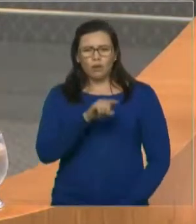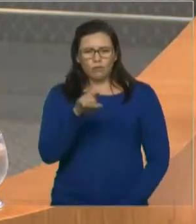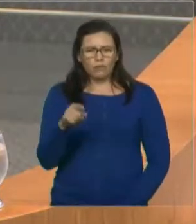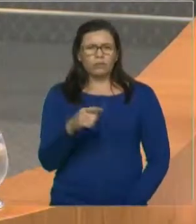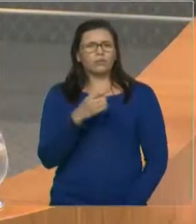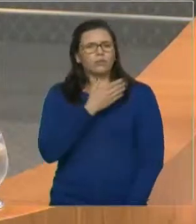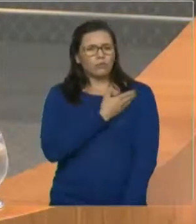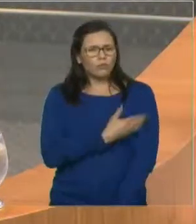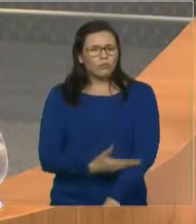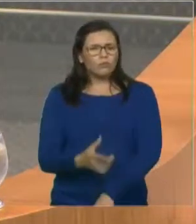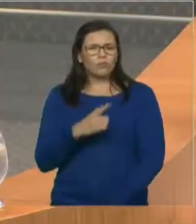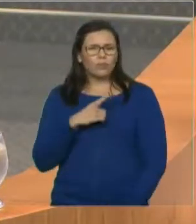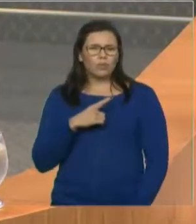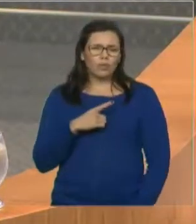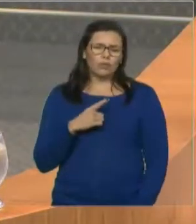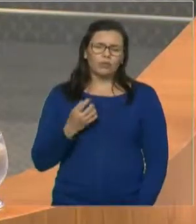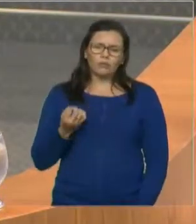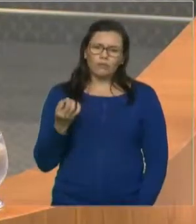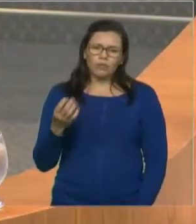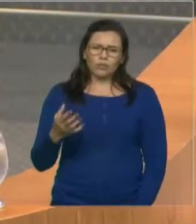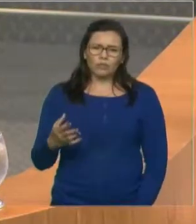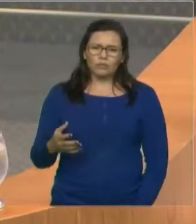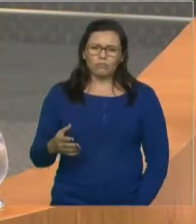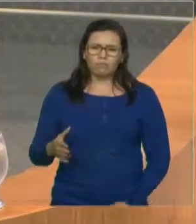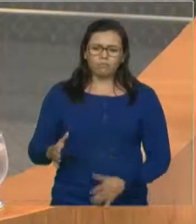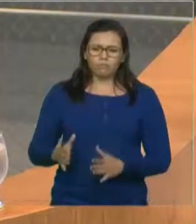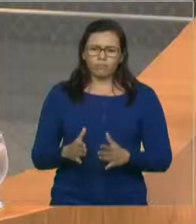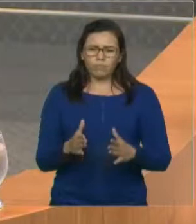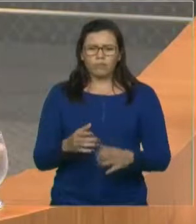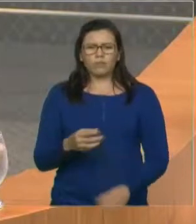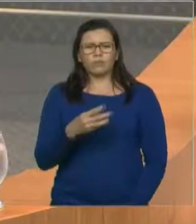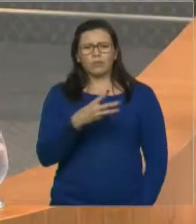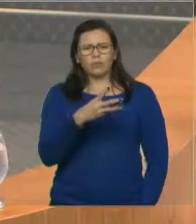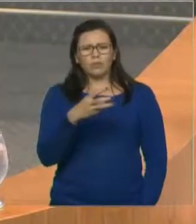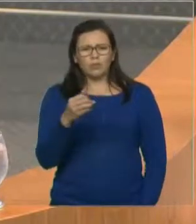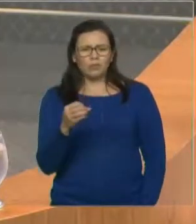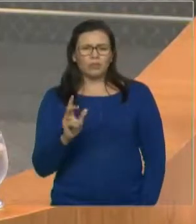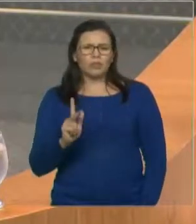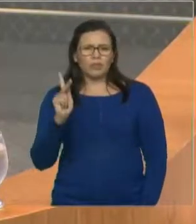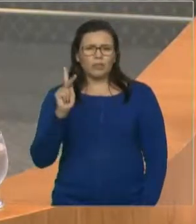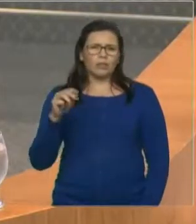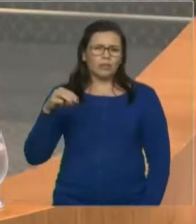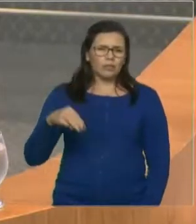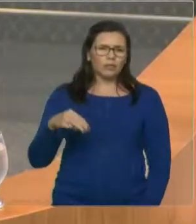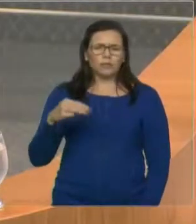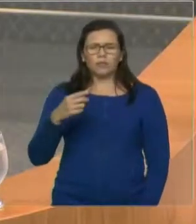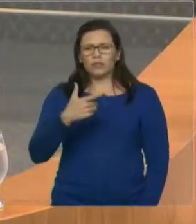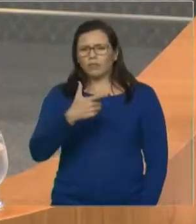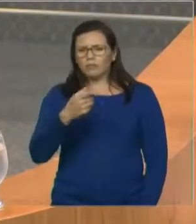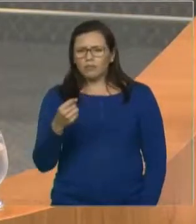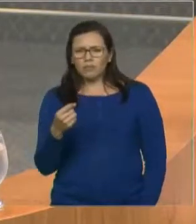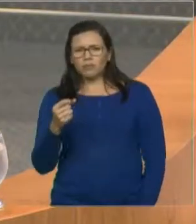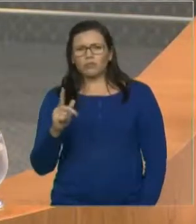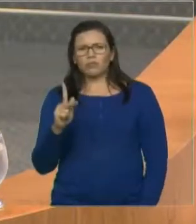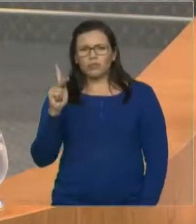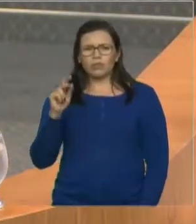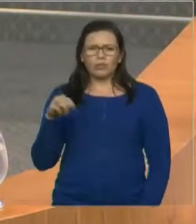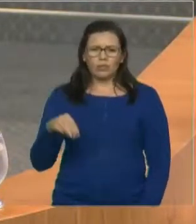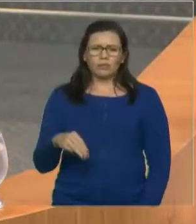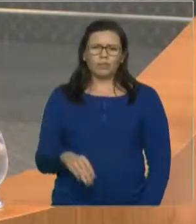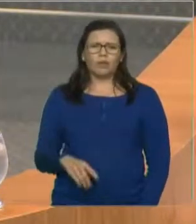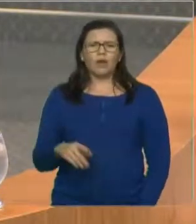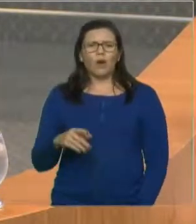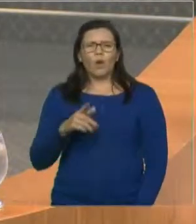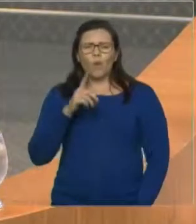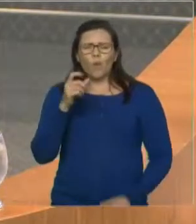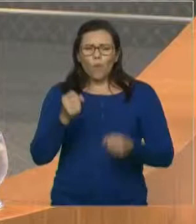você consegue rodar, deputado Zito Rolim, a 20 quilômetros, a 30 quilômetros esse trecho. Um trecho de rodagem de 80